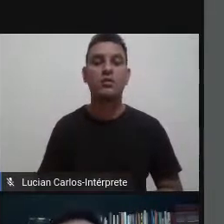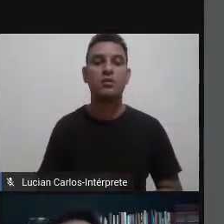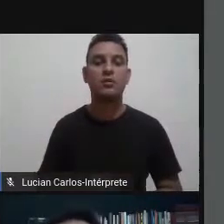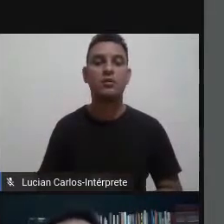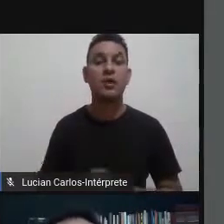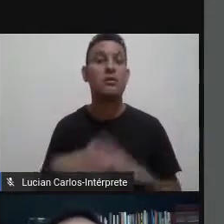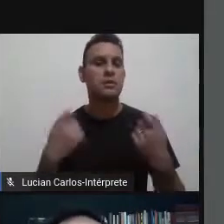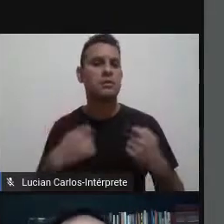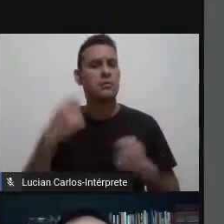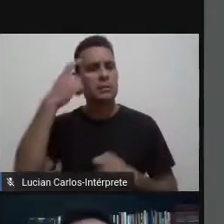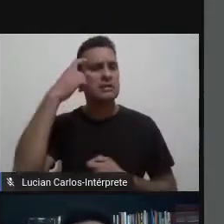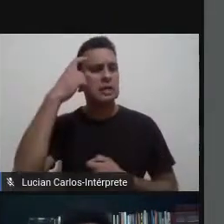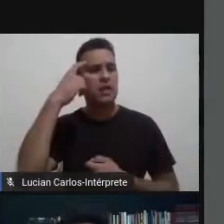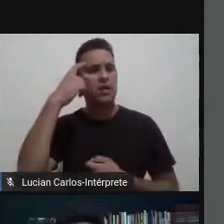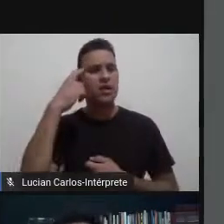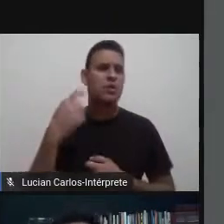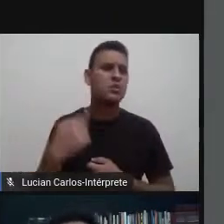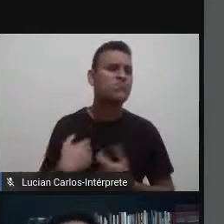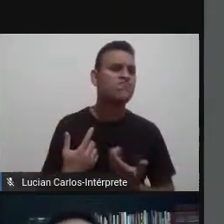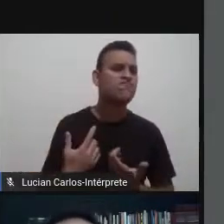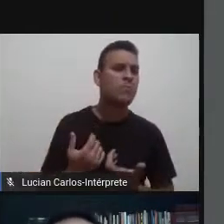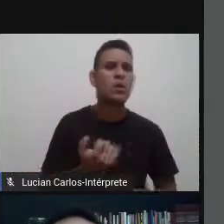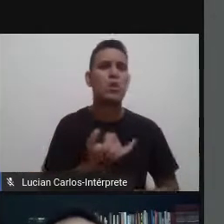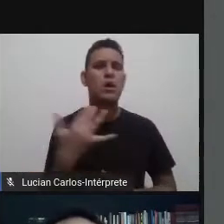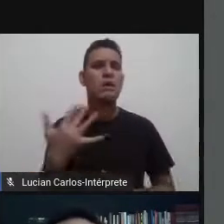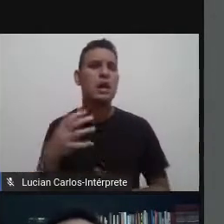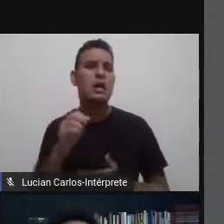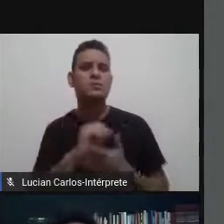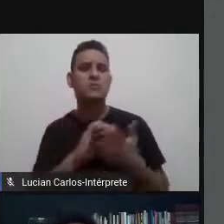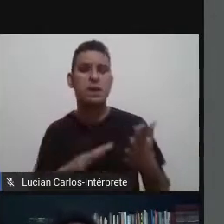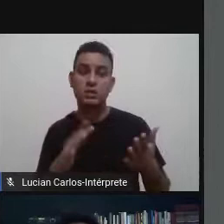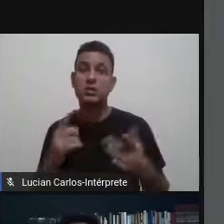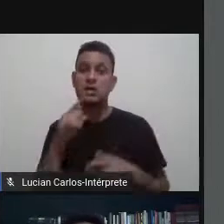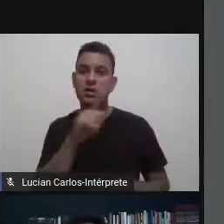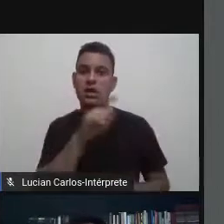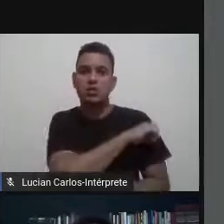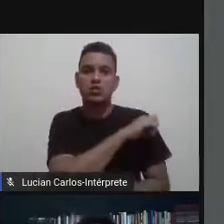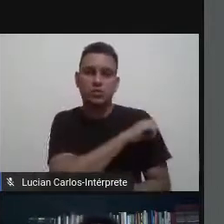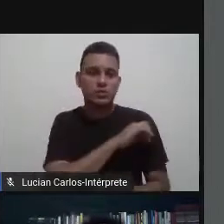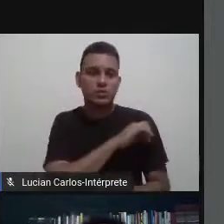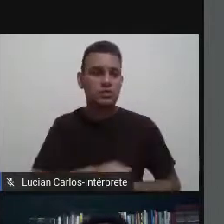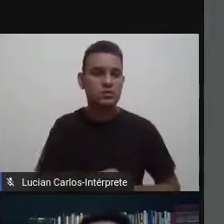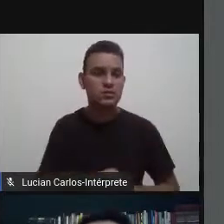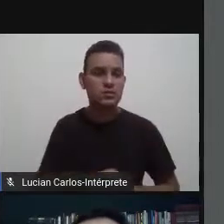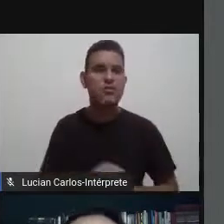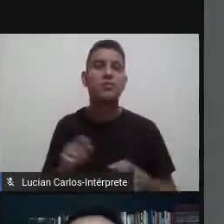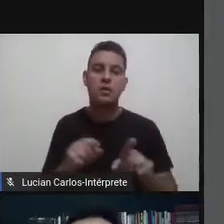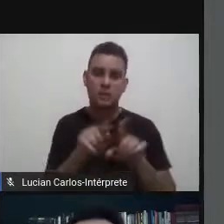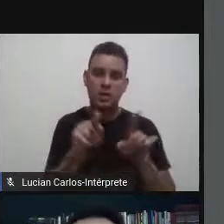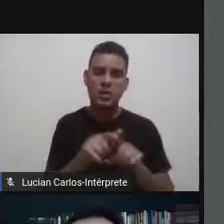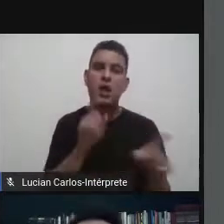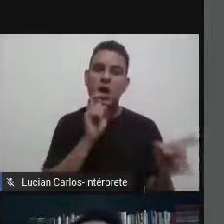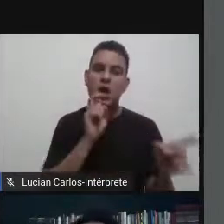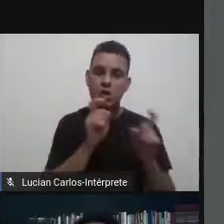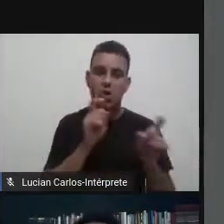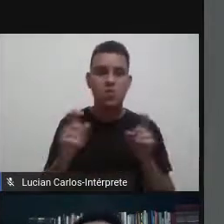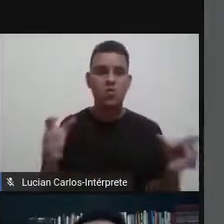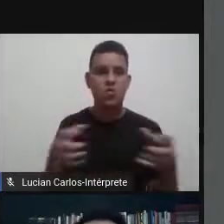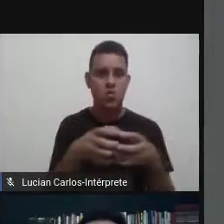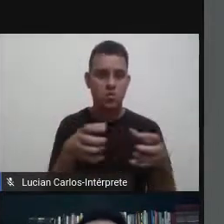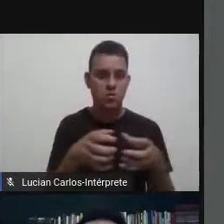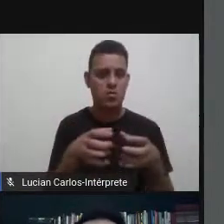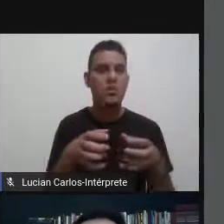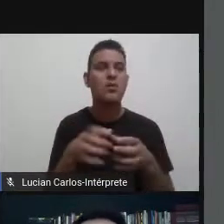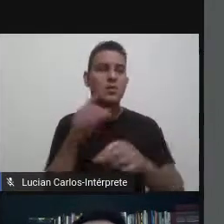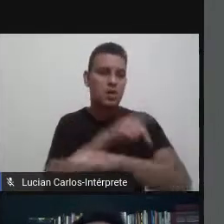precisávamos pensar um número de atividades para que chegasse até esses alunos, também em reunião com a equipe pedagógica